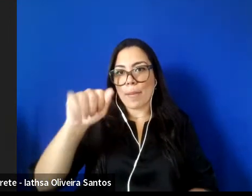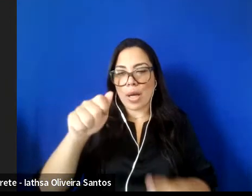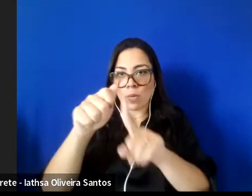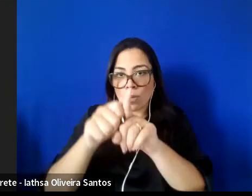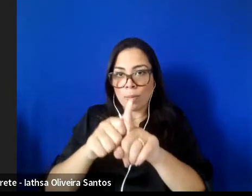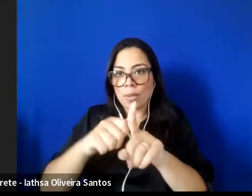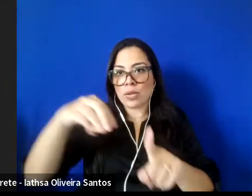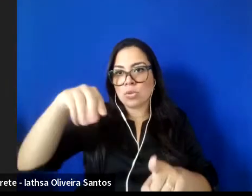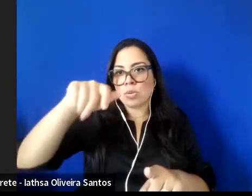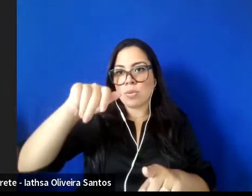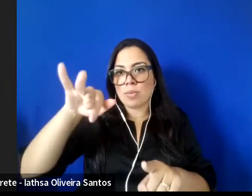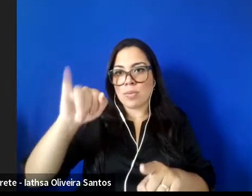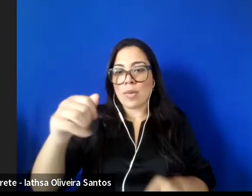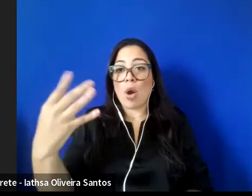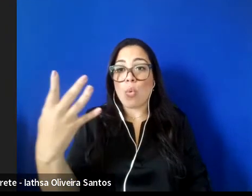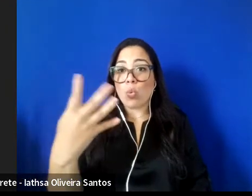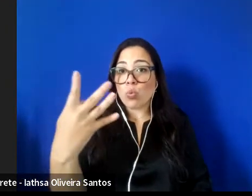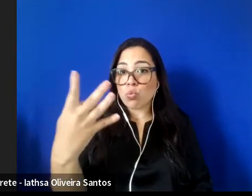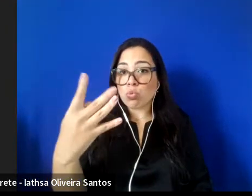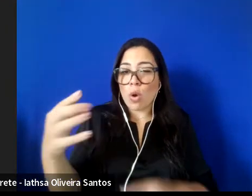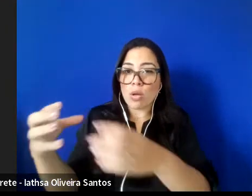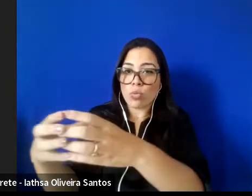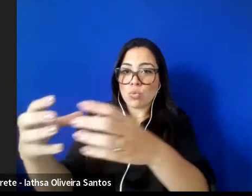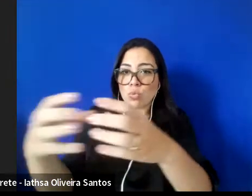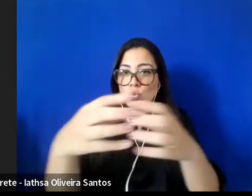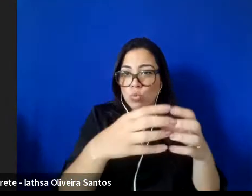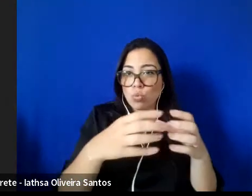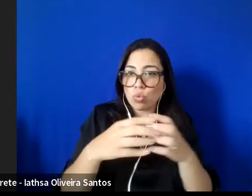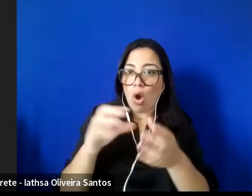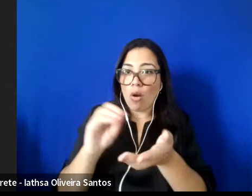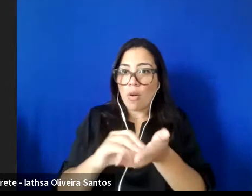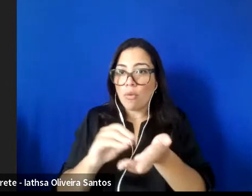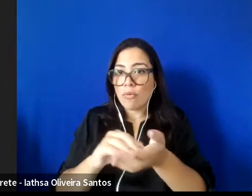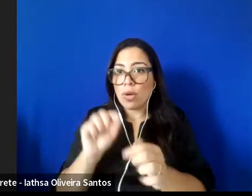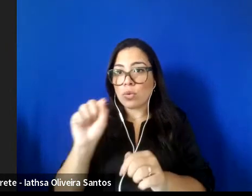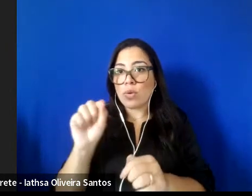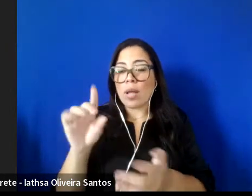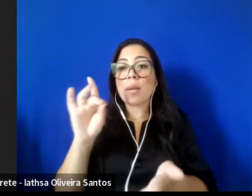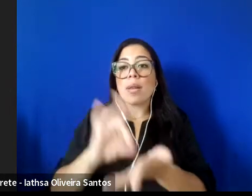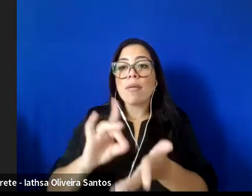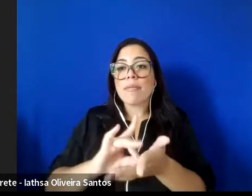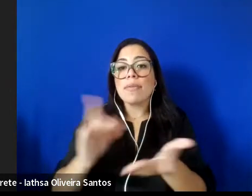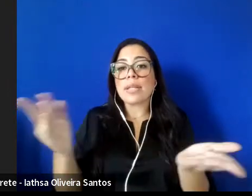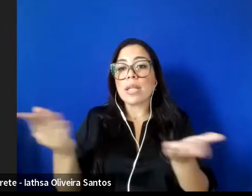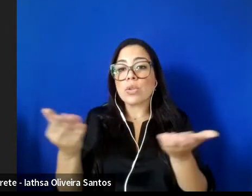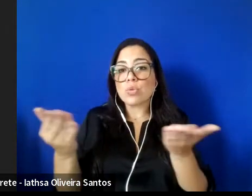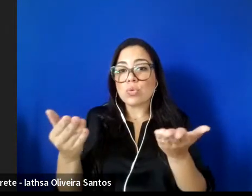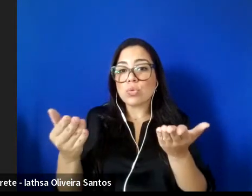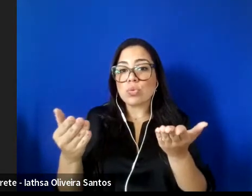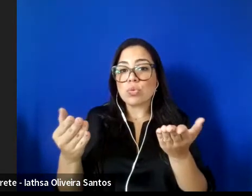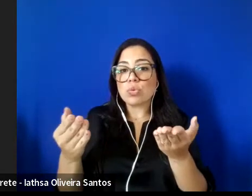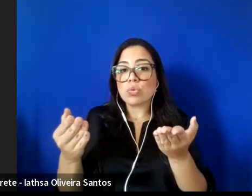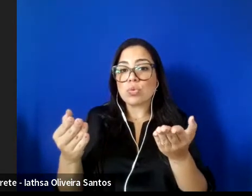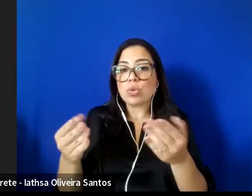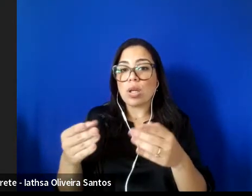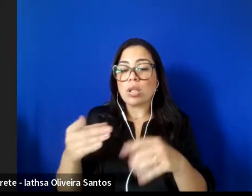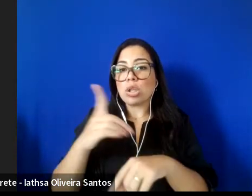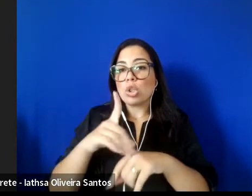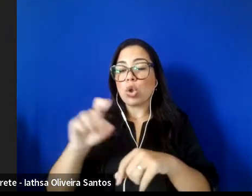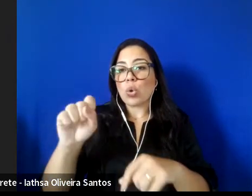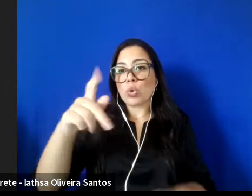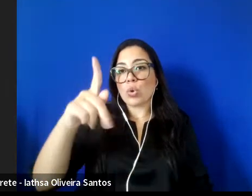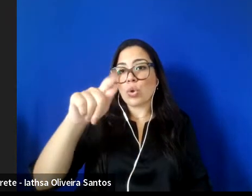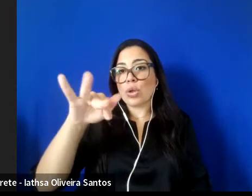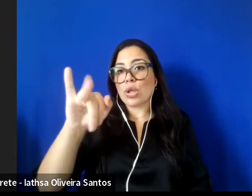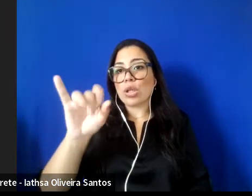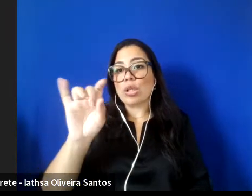as quatro, dos quatro núcleos restantes, na verdade, hoje a doutora Karina só precisaria